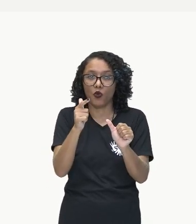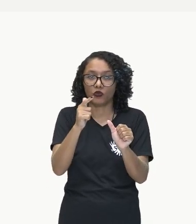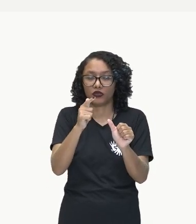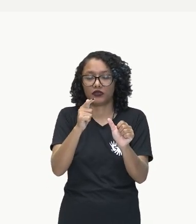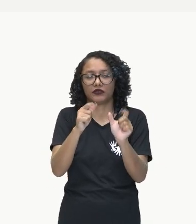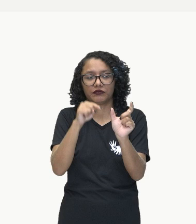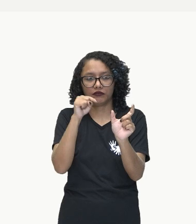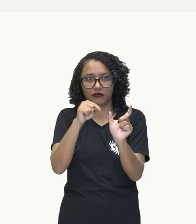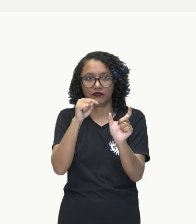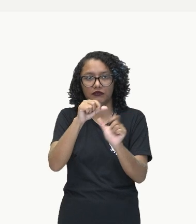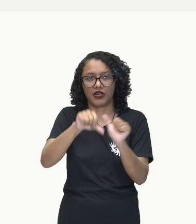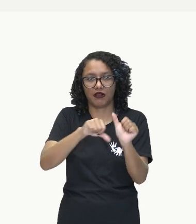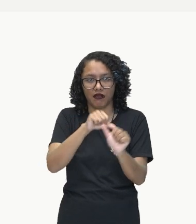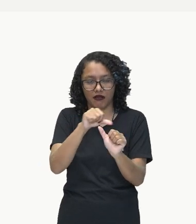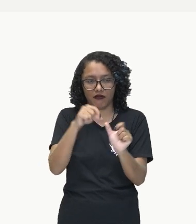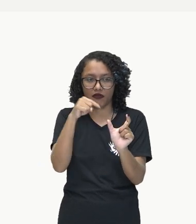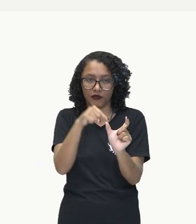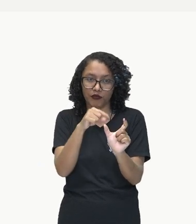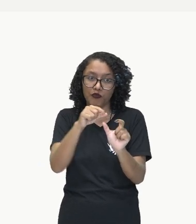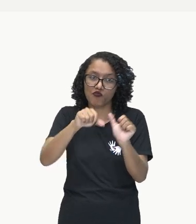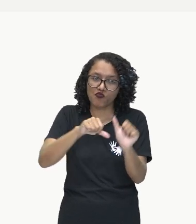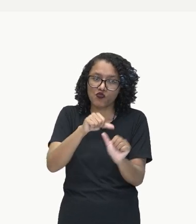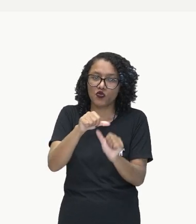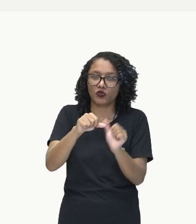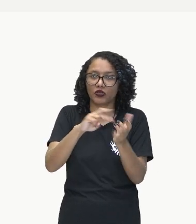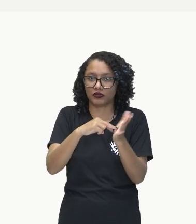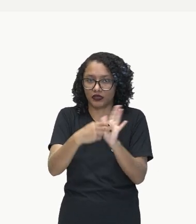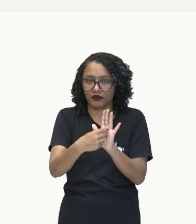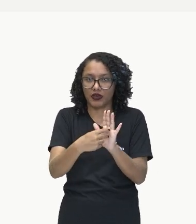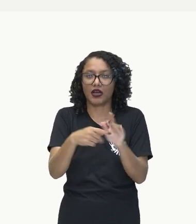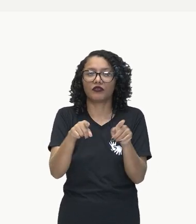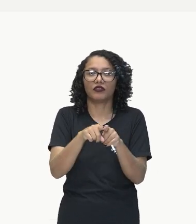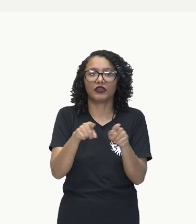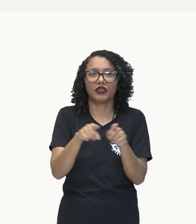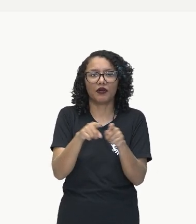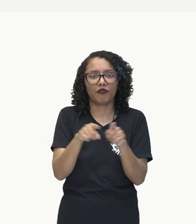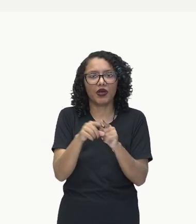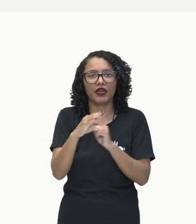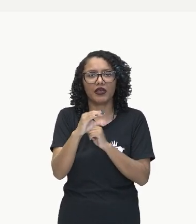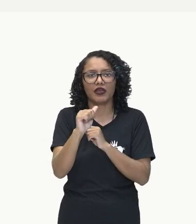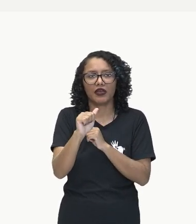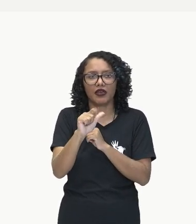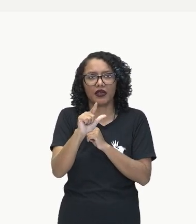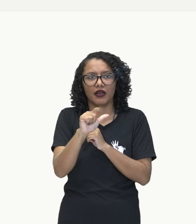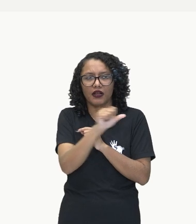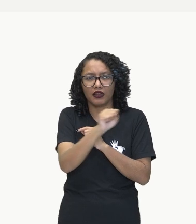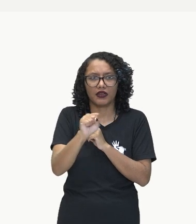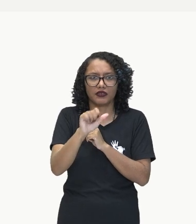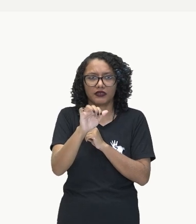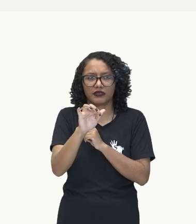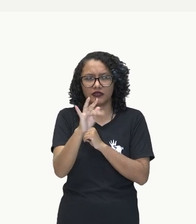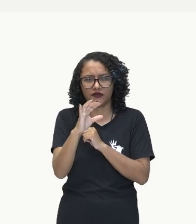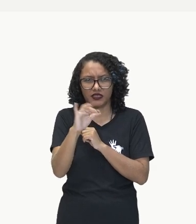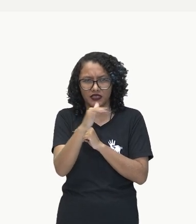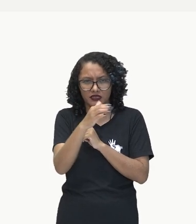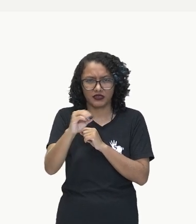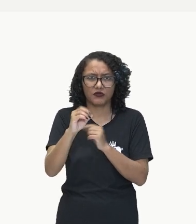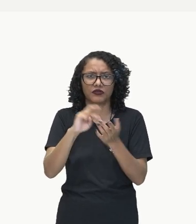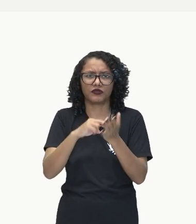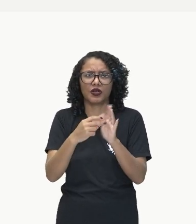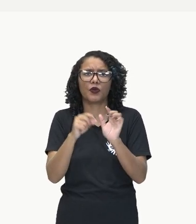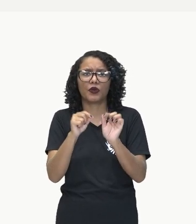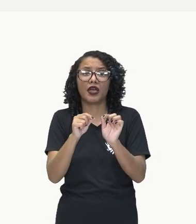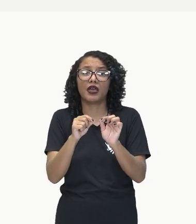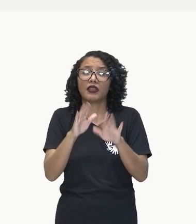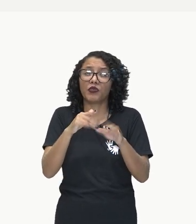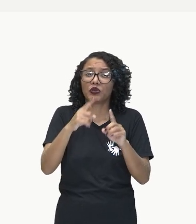sua classificação serve para entender, e aqui a gente tem que pensar nessa ideia de classificação, como eu falei, os advérbios vão pertencer ao tempo, ao